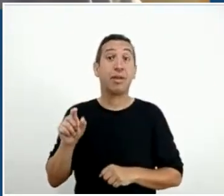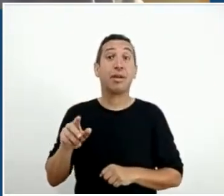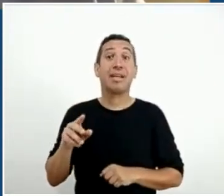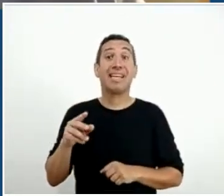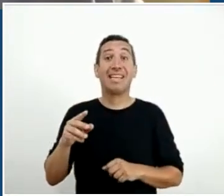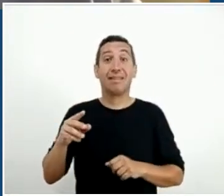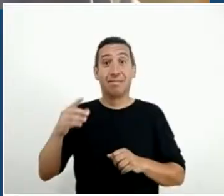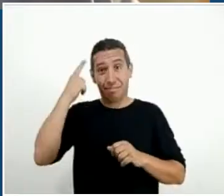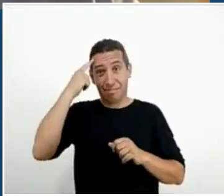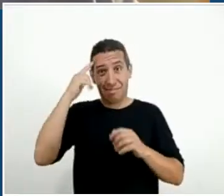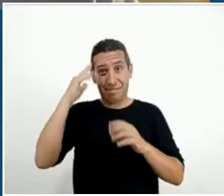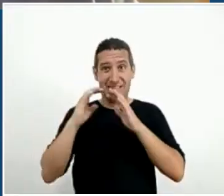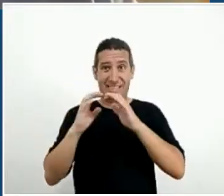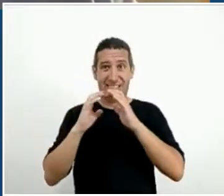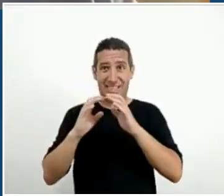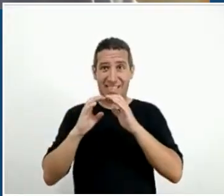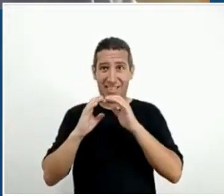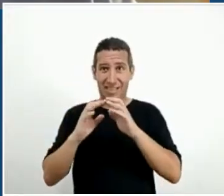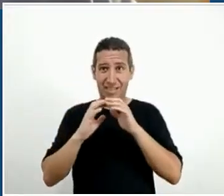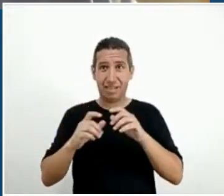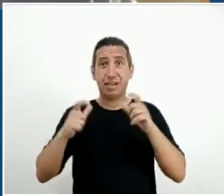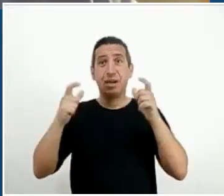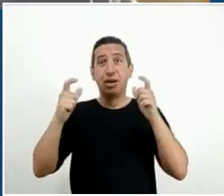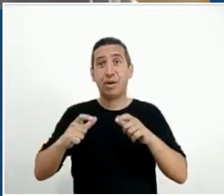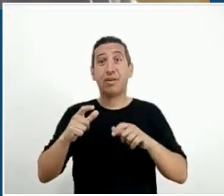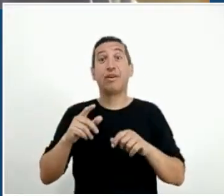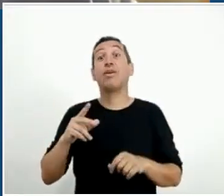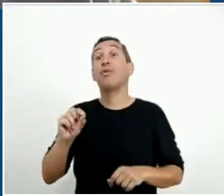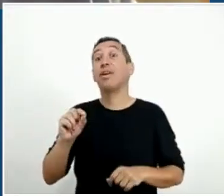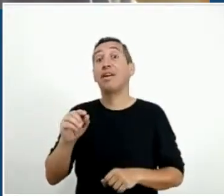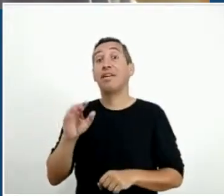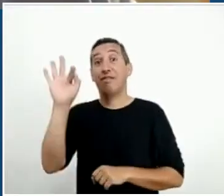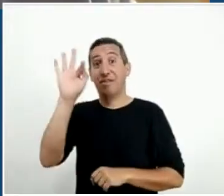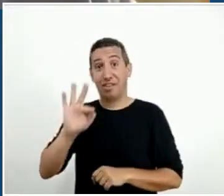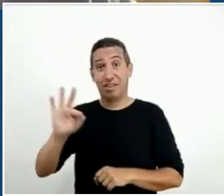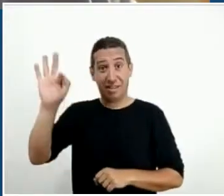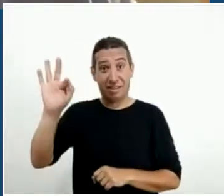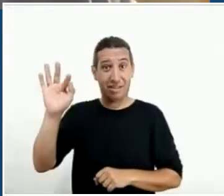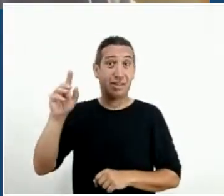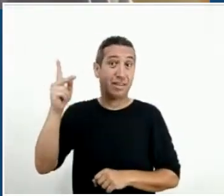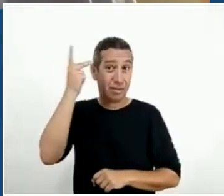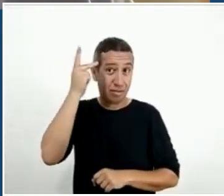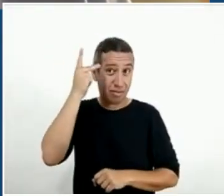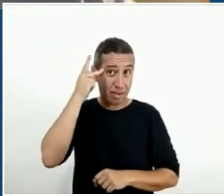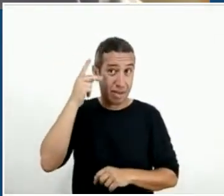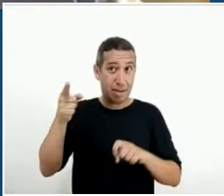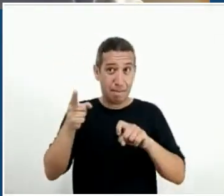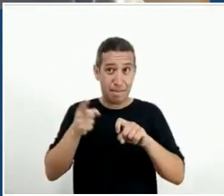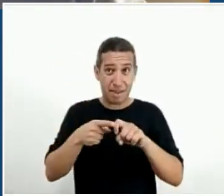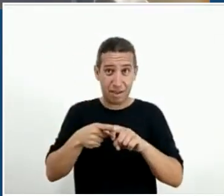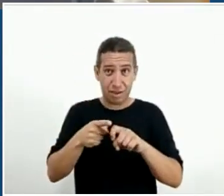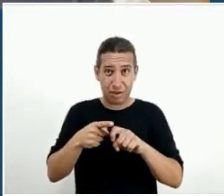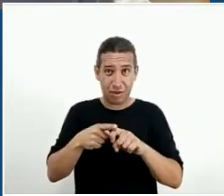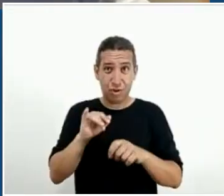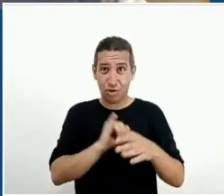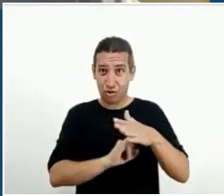pela Universidade de São Paulo, 2013. Atualmente é médico do Instituto da Criança, do